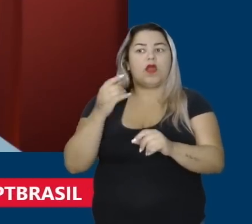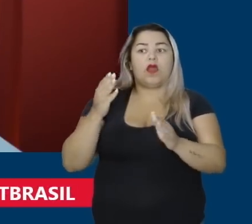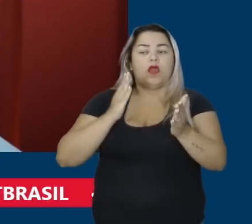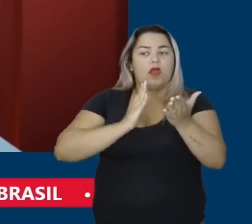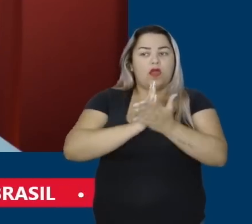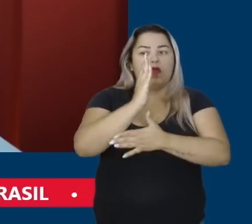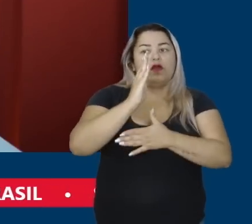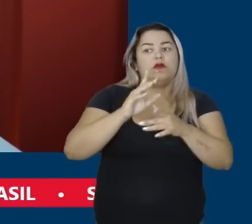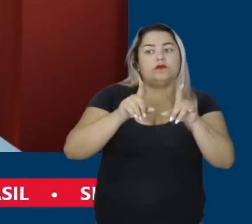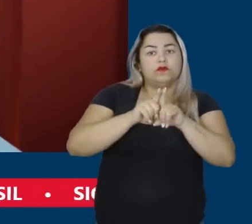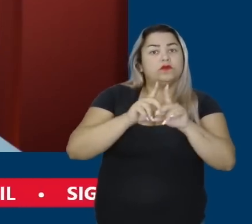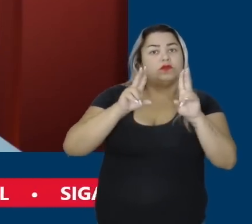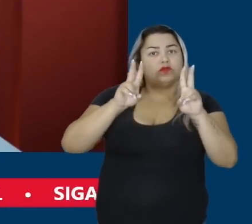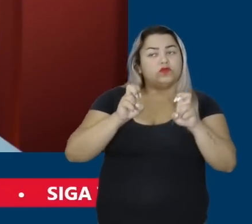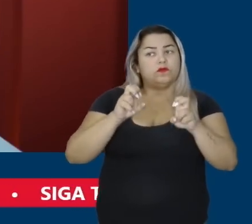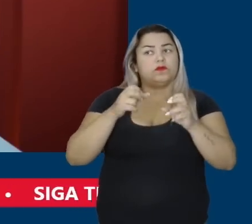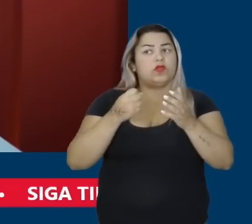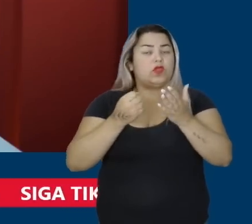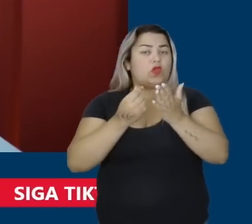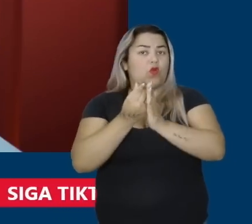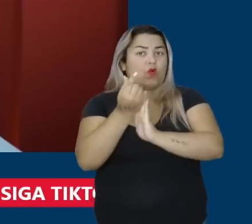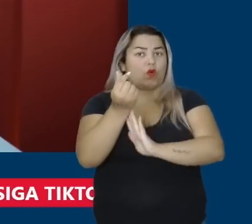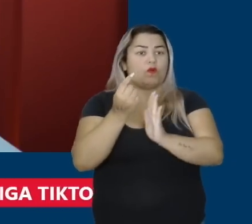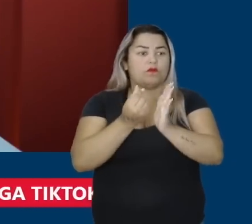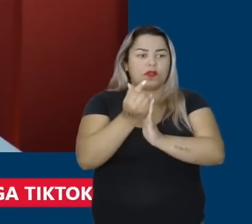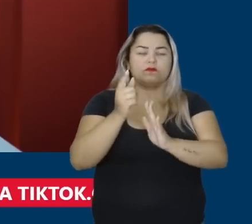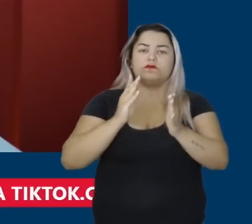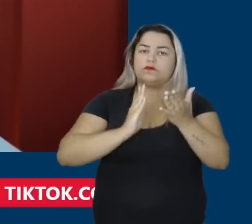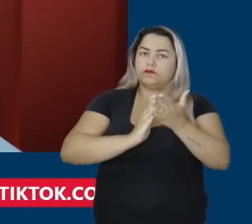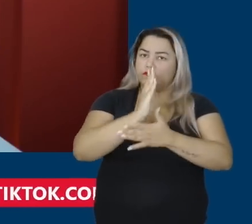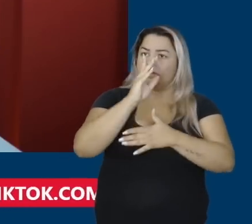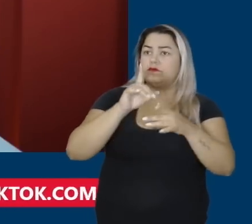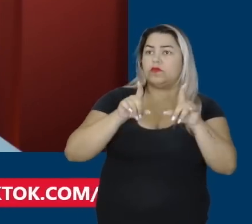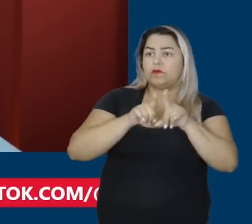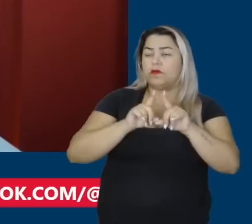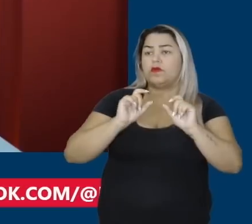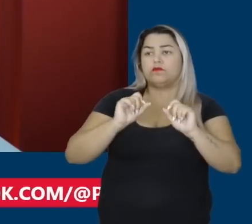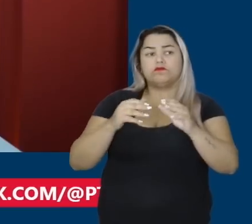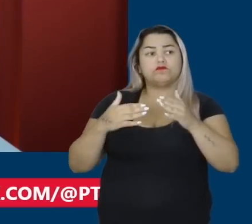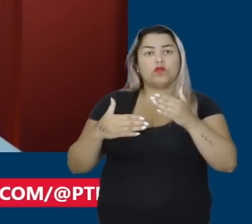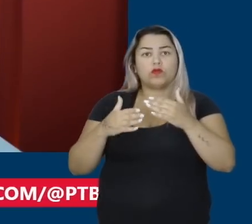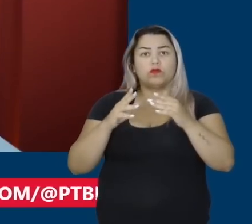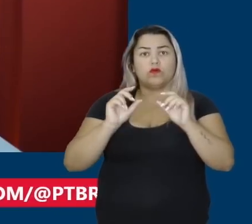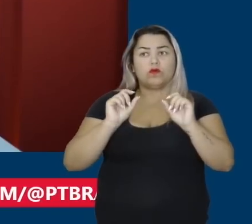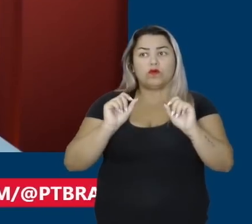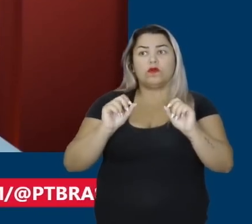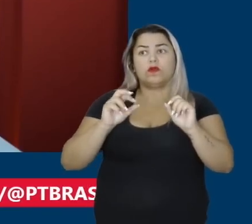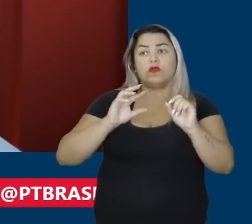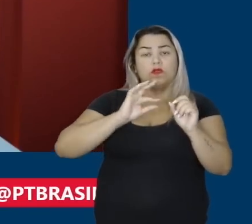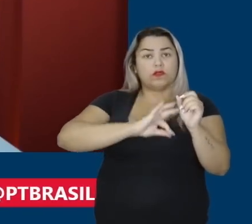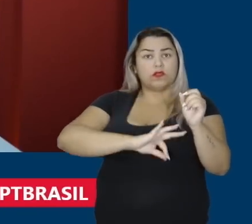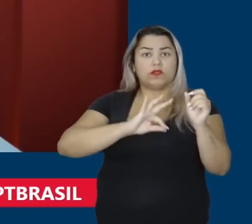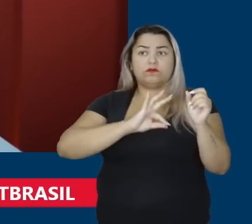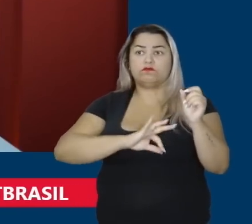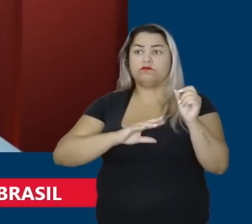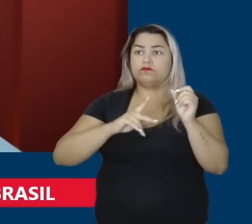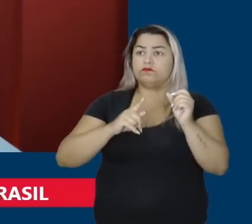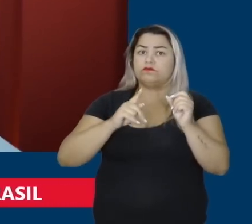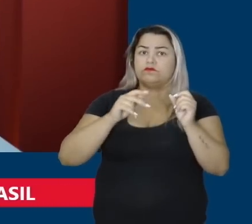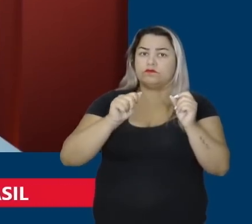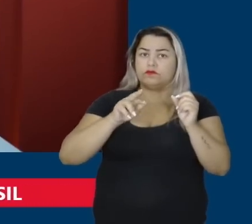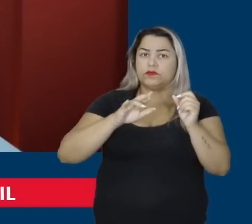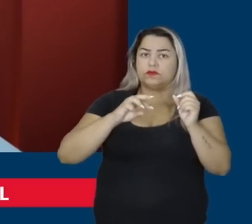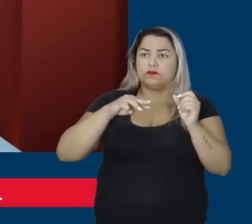reforma tributária sobre o consumo, é preciso avançar para tributar progressivamente renda e patrimônio, incluindo